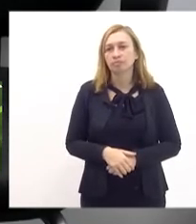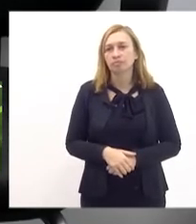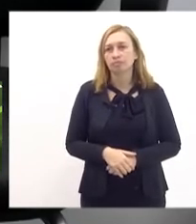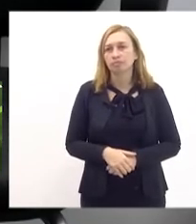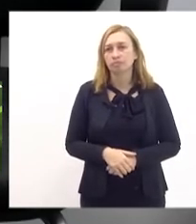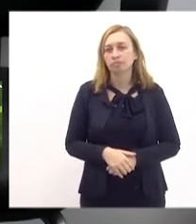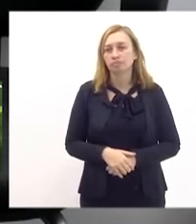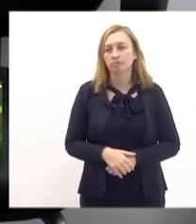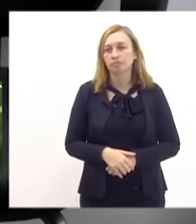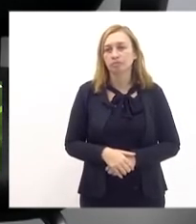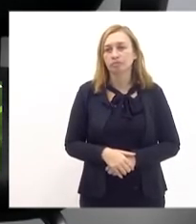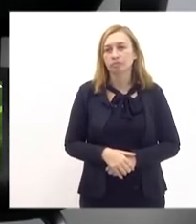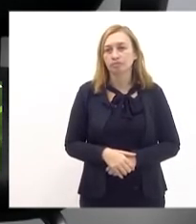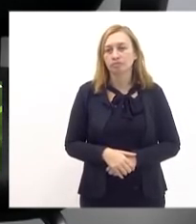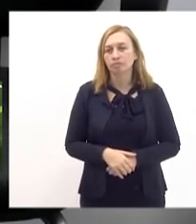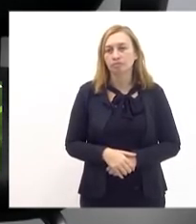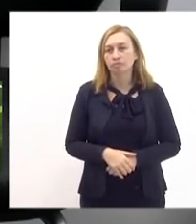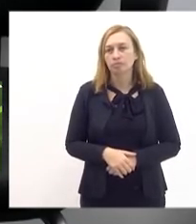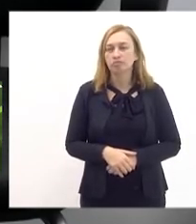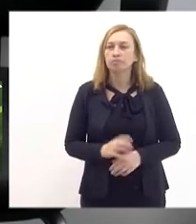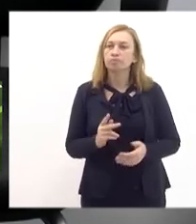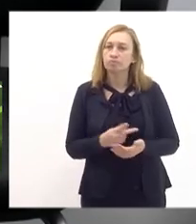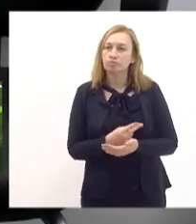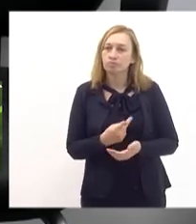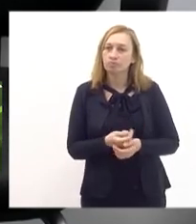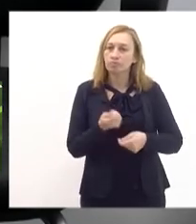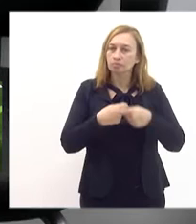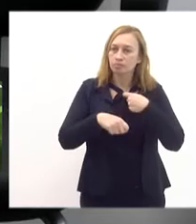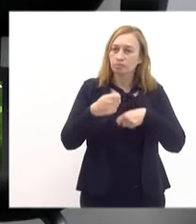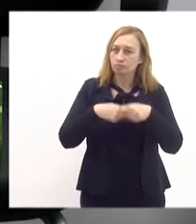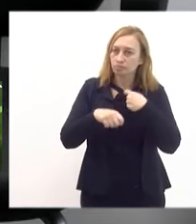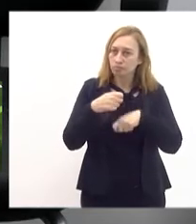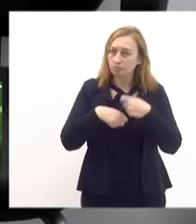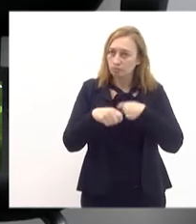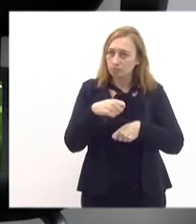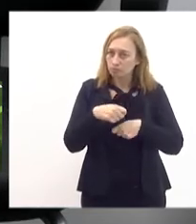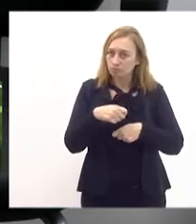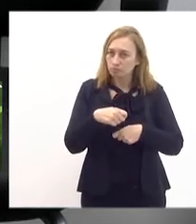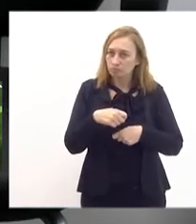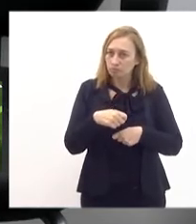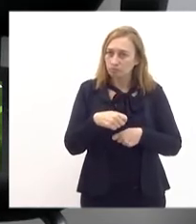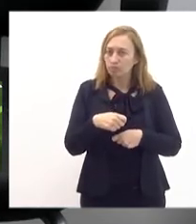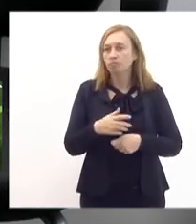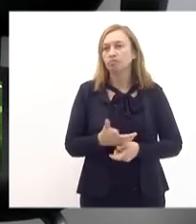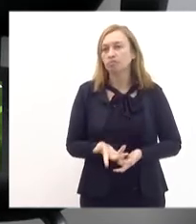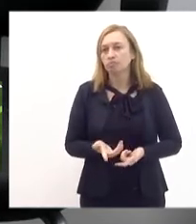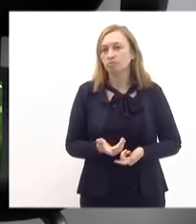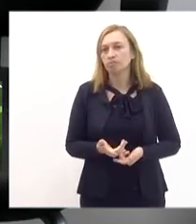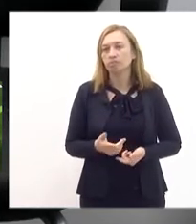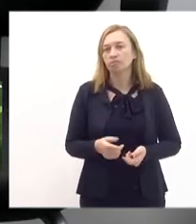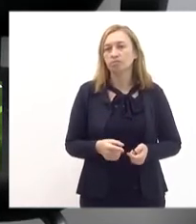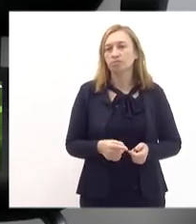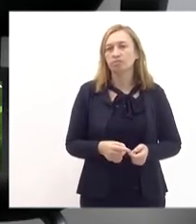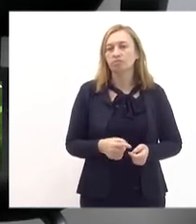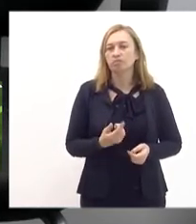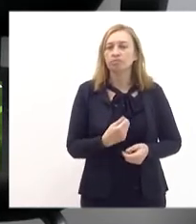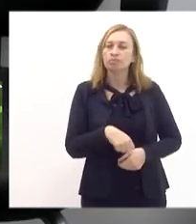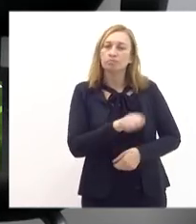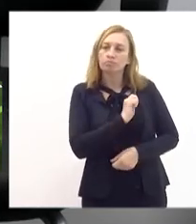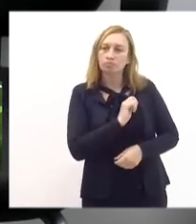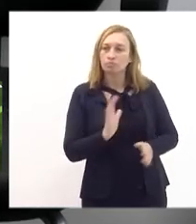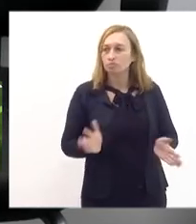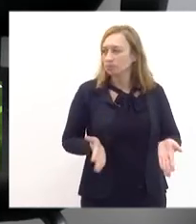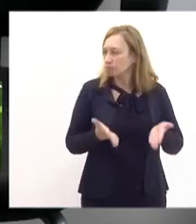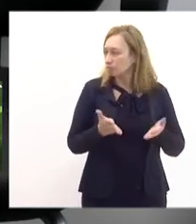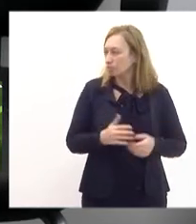sobre, inclusive, as consequências econômicas da suspensão do benefício fiscal. Acho que isso deveria